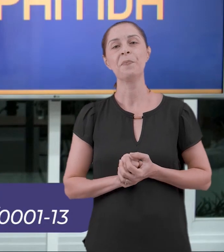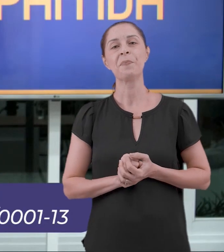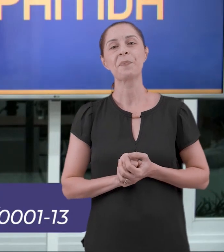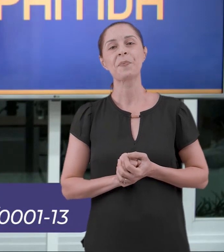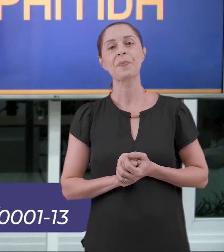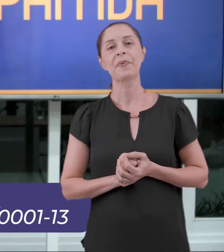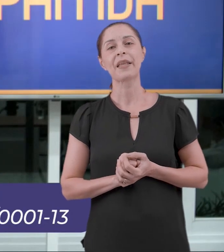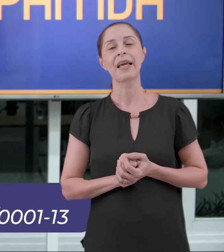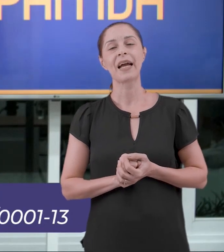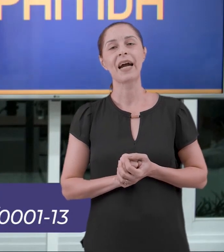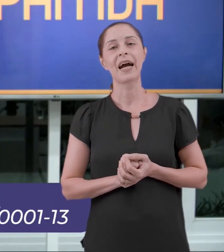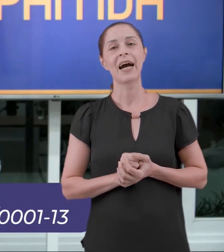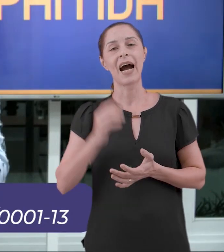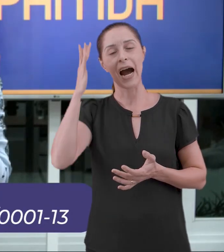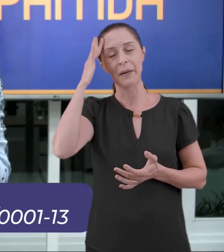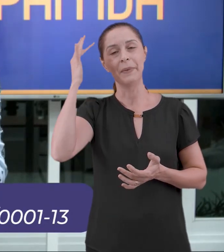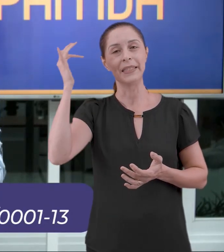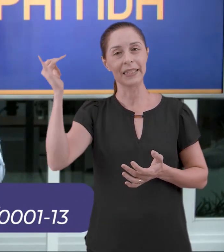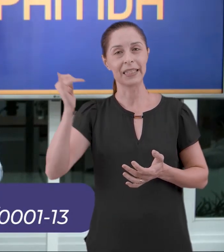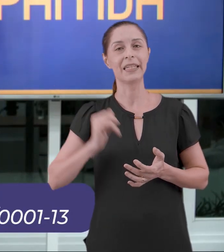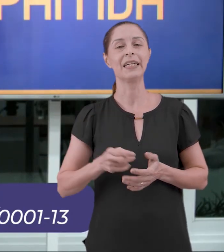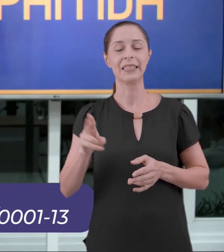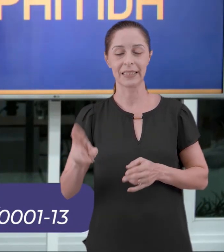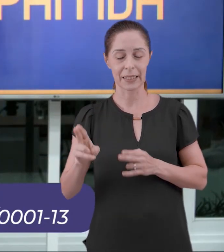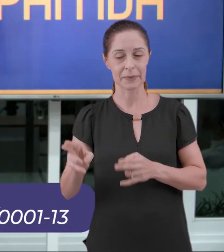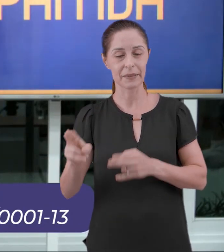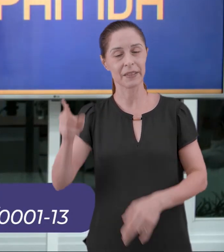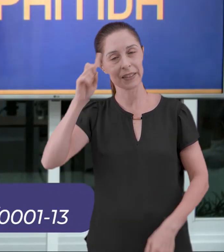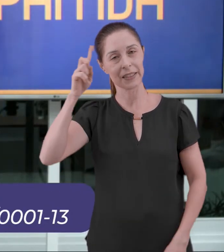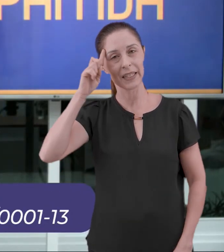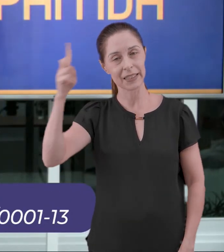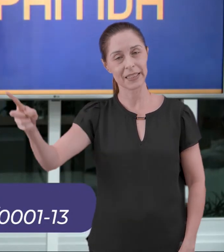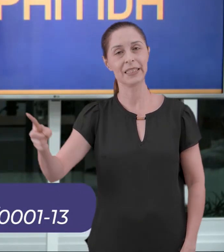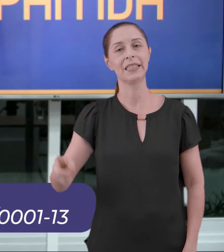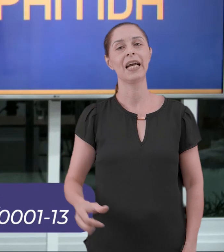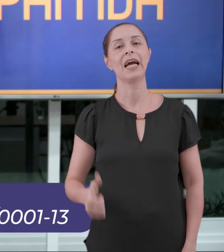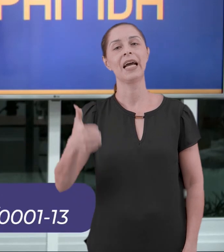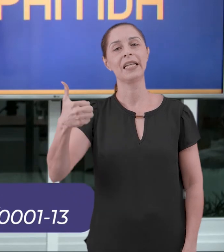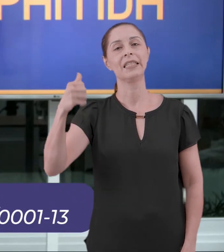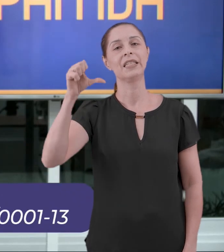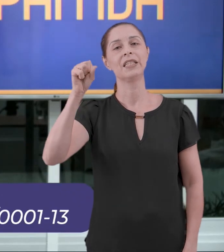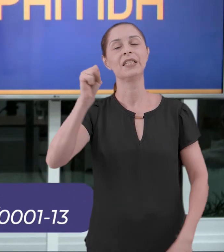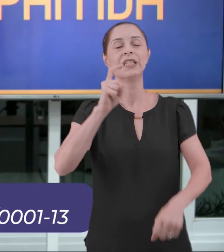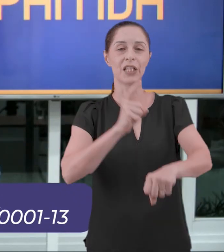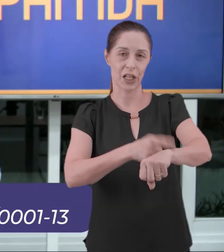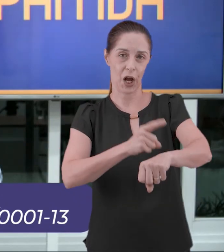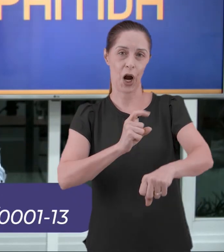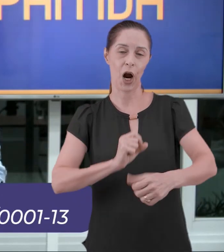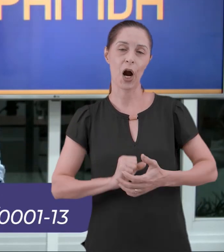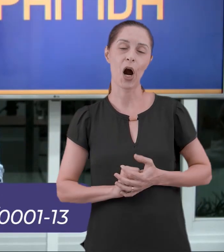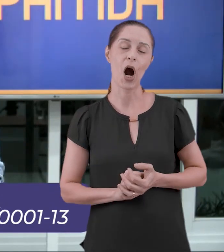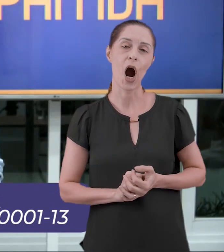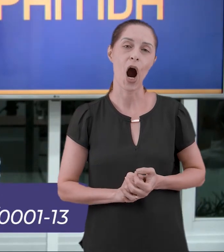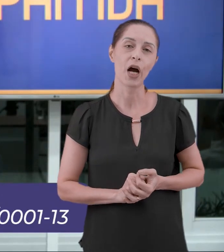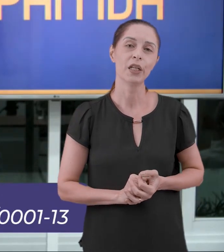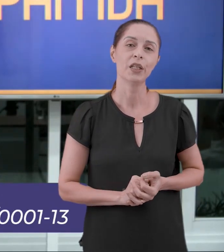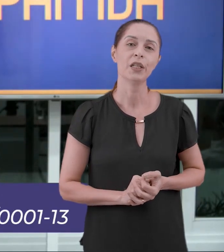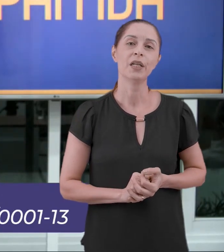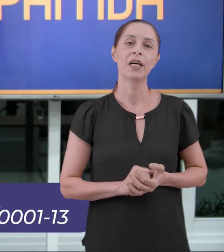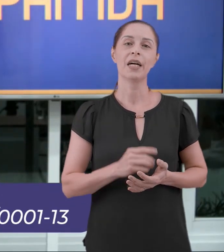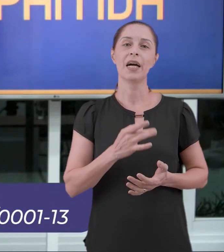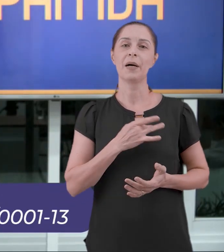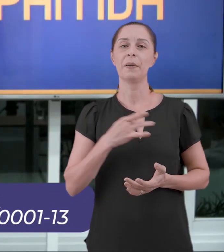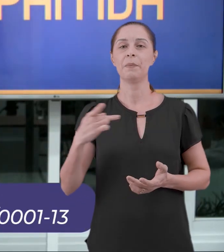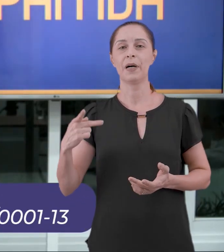18 horas, estou acostumado com você, mas 18 horas, gente, grava aí, 18 horas, põe para despertar no seu celular, às 18 horas com o pastor